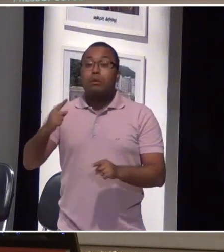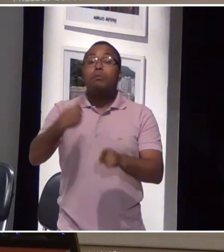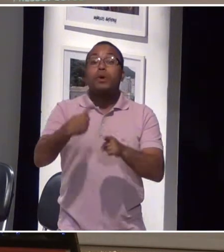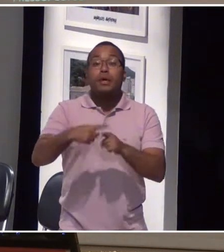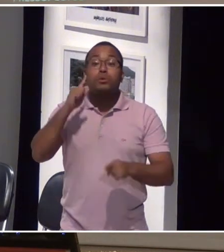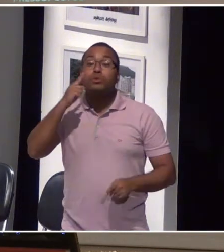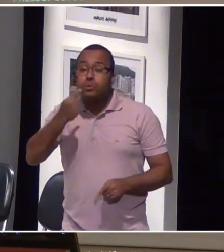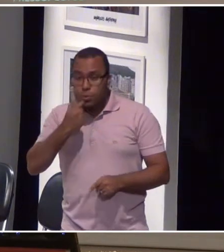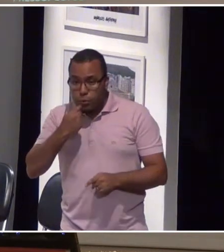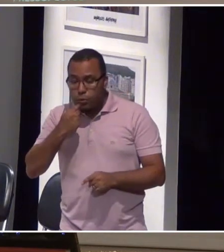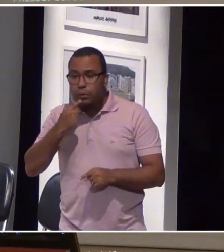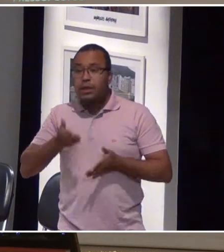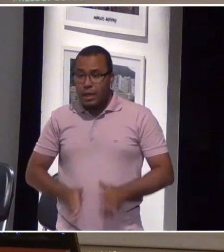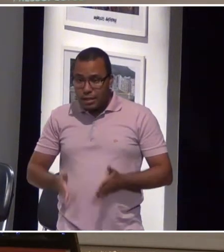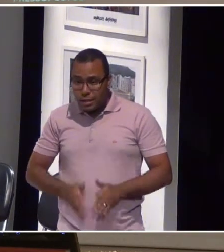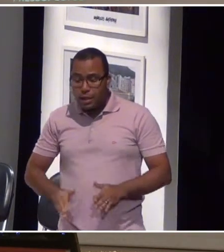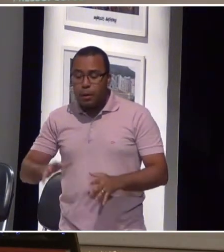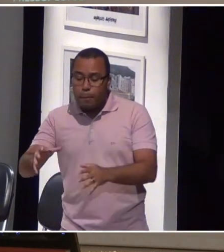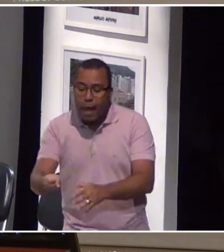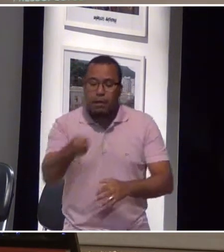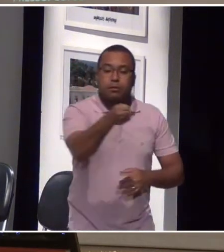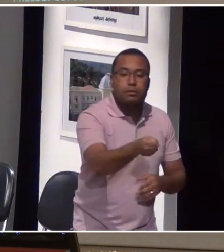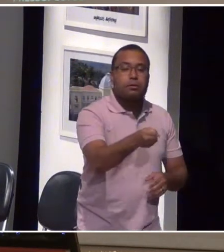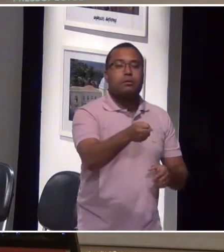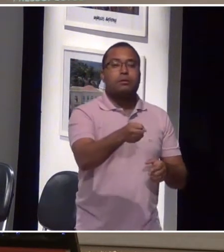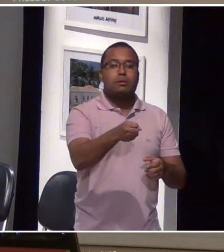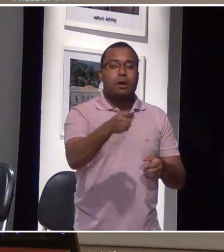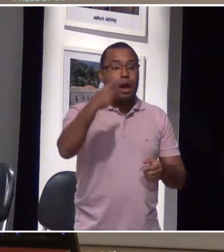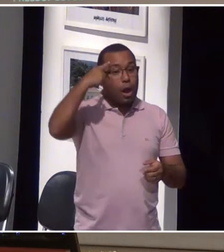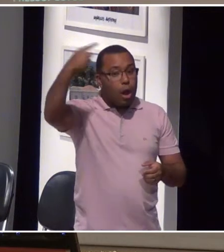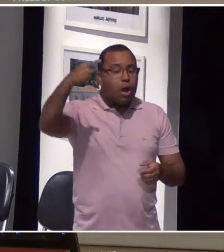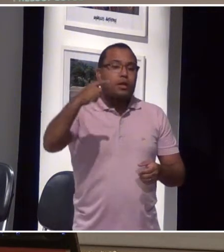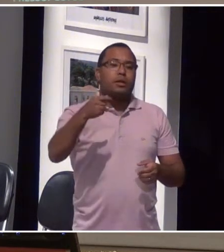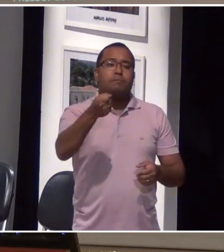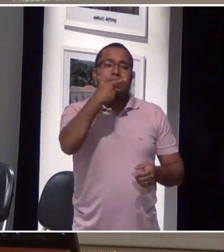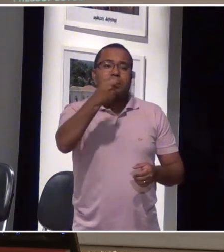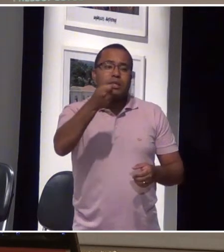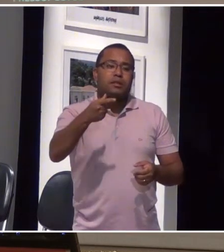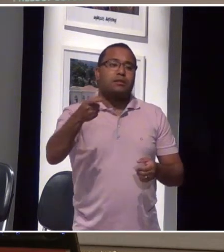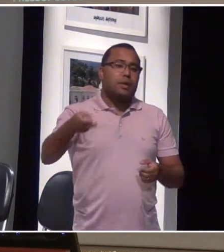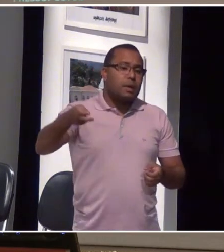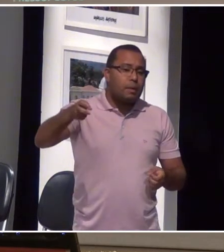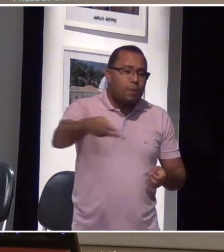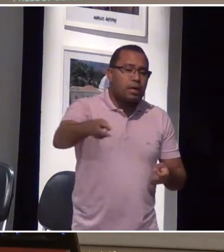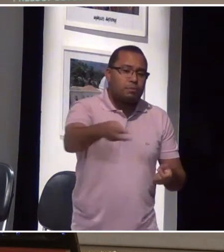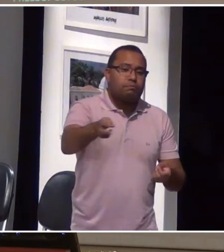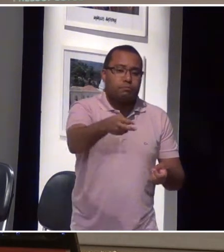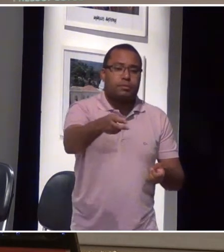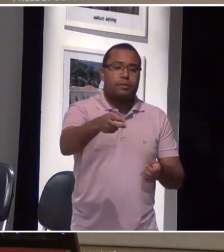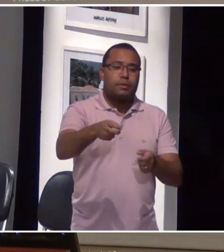ver com os surdos que estão nascendo, sendo capturados pela lógica da medicalização, dos